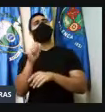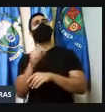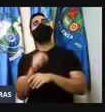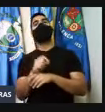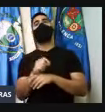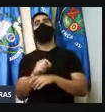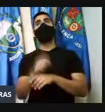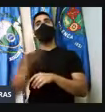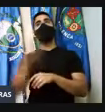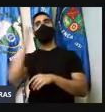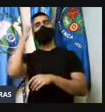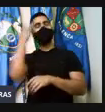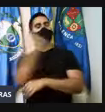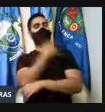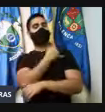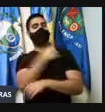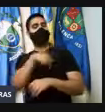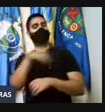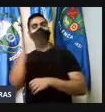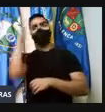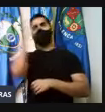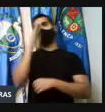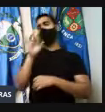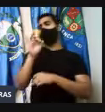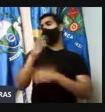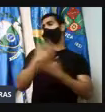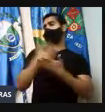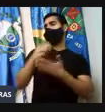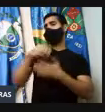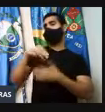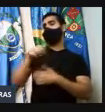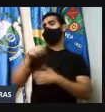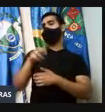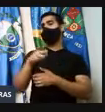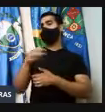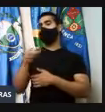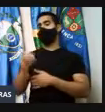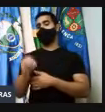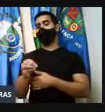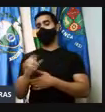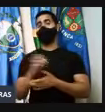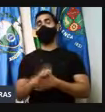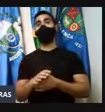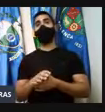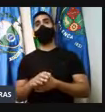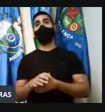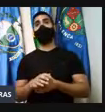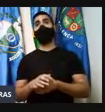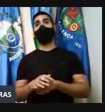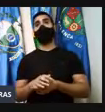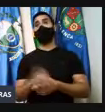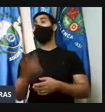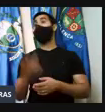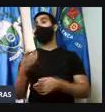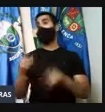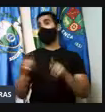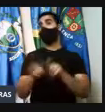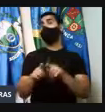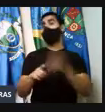previsão das vacinas no nosso país é só a partir de março. Tomara que amanhã mesmo esteja